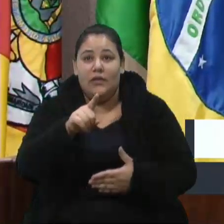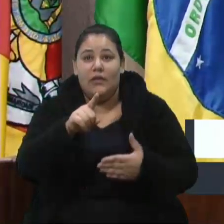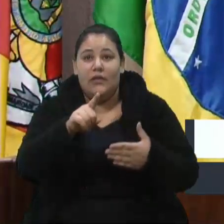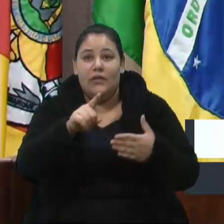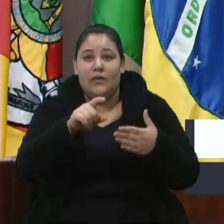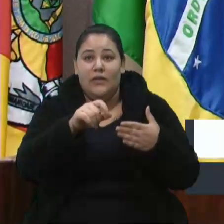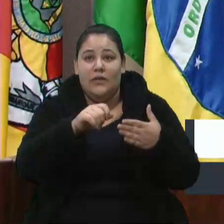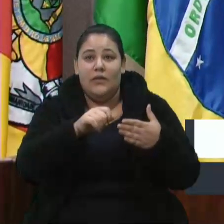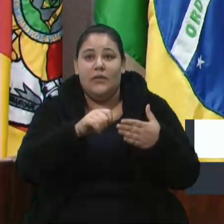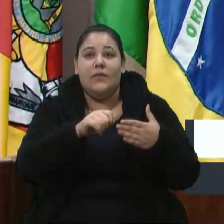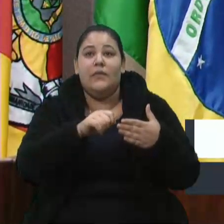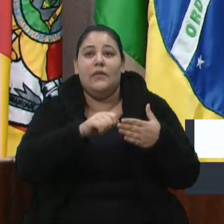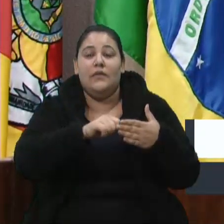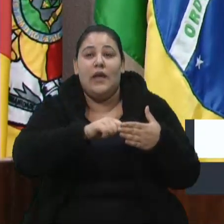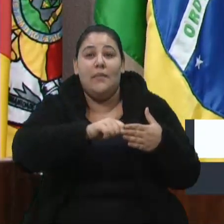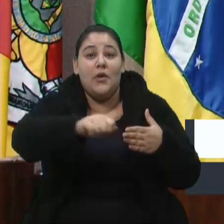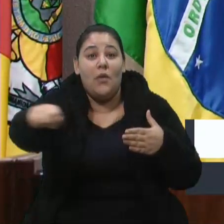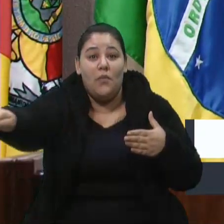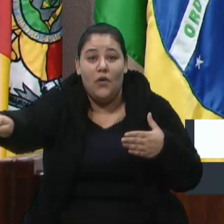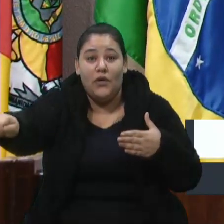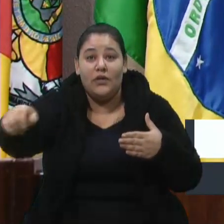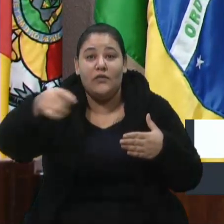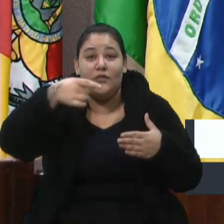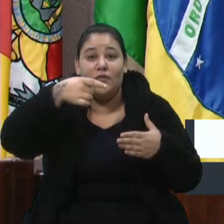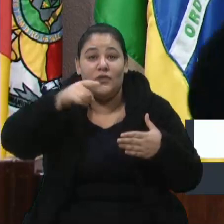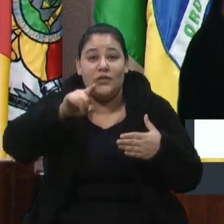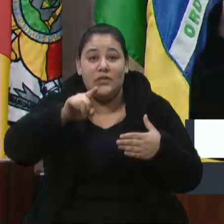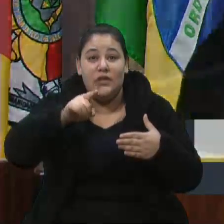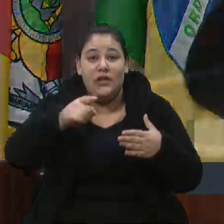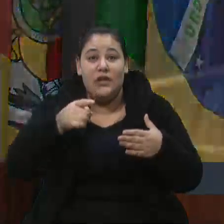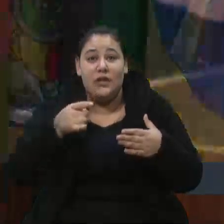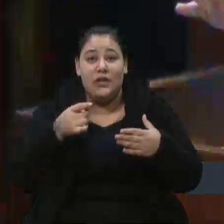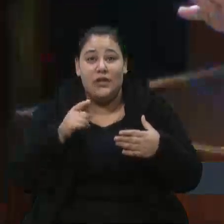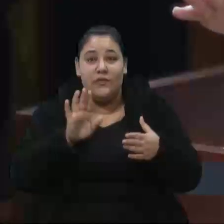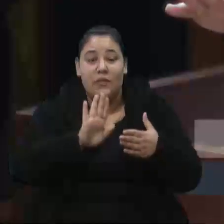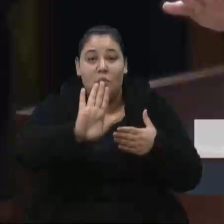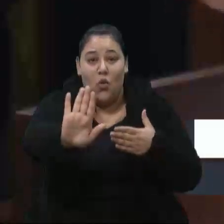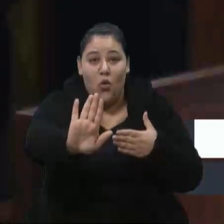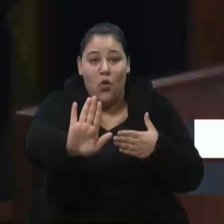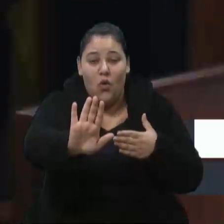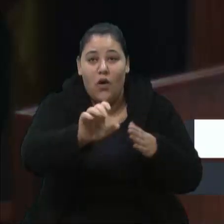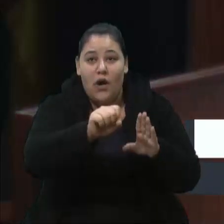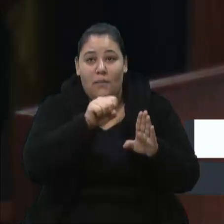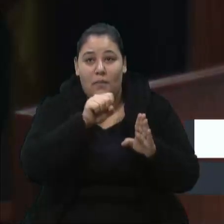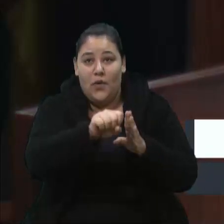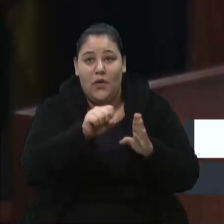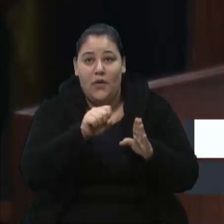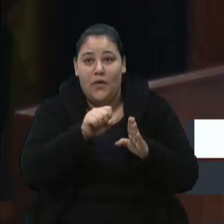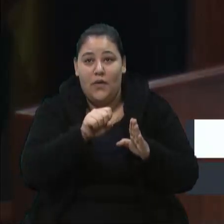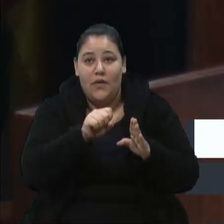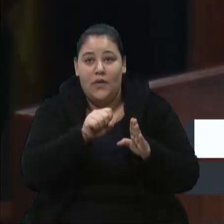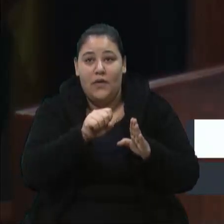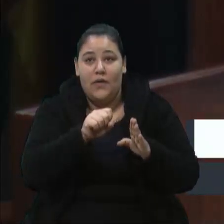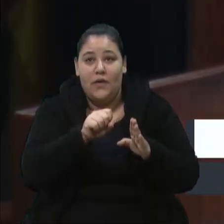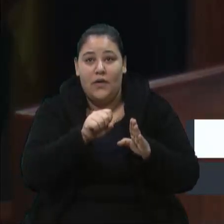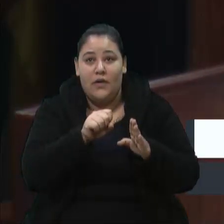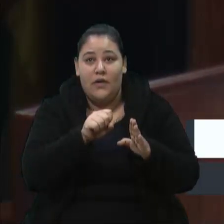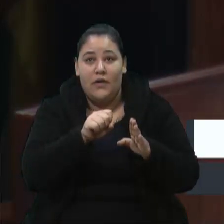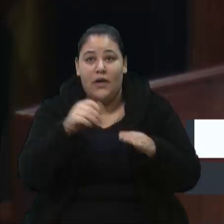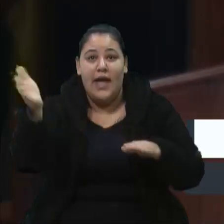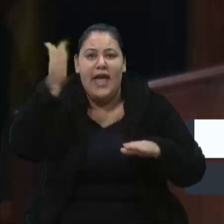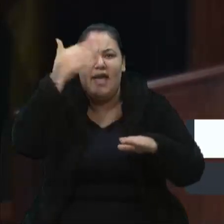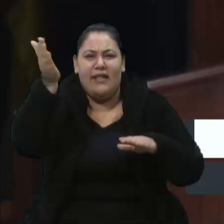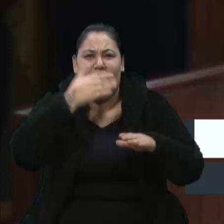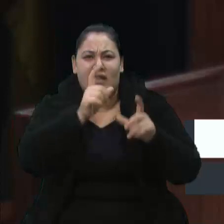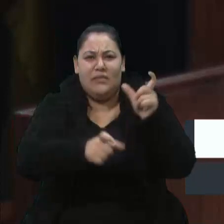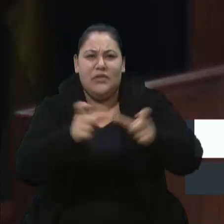o povo. Foi, vereador. O senhor incitou o povo para entrar, o senhor empurrou a porta, está nos vídeos, o senhor abriu a porta e mandou, entrem pessoal,